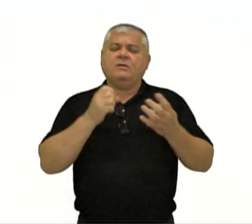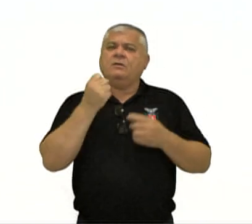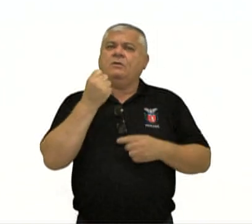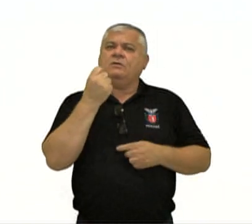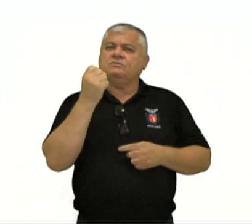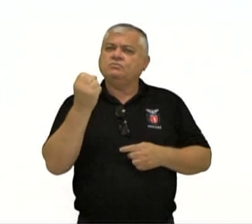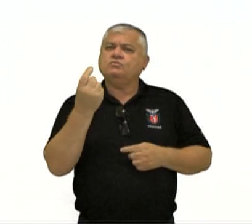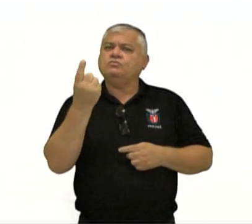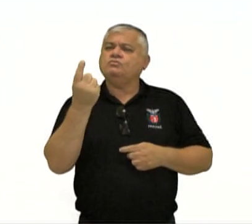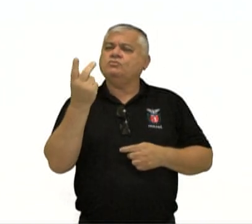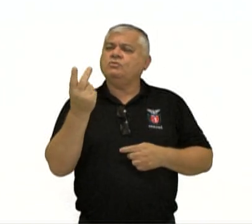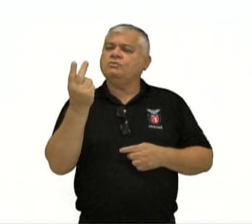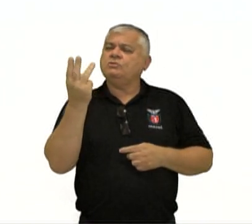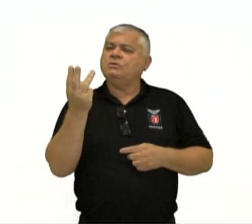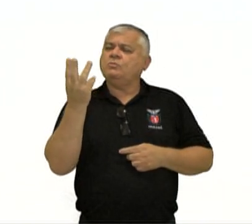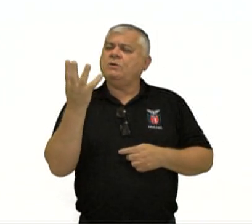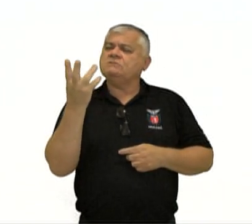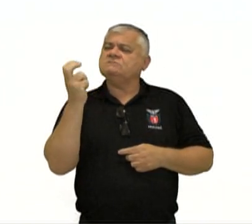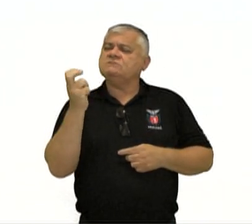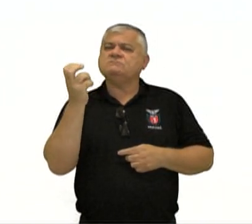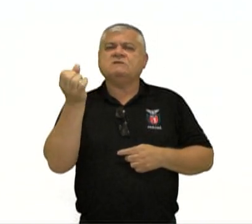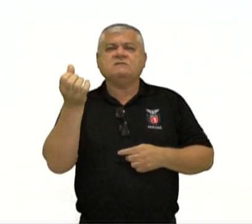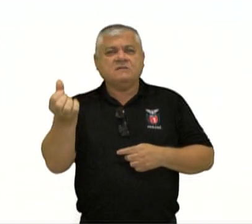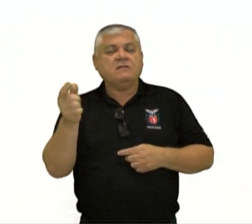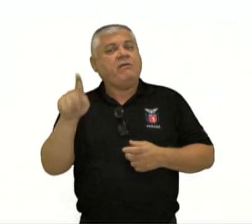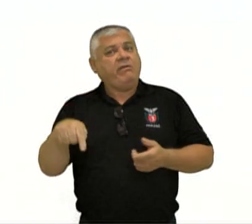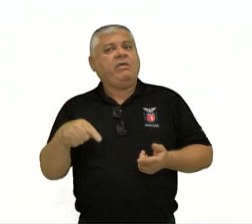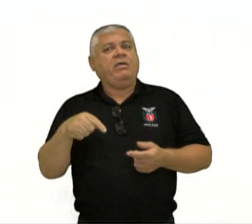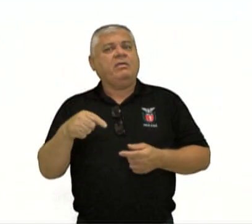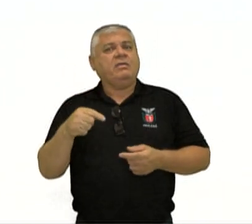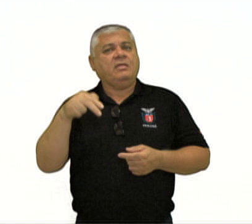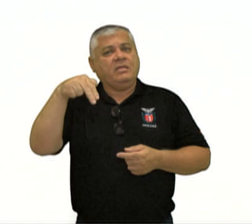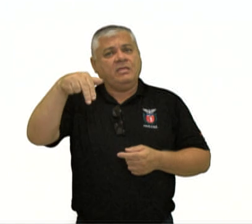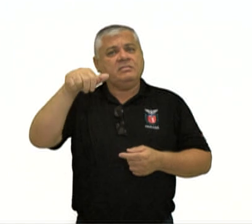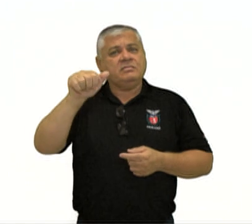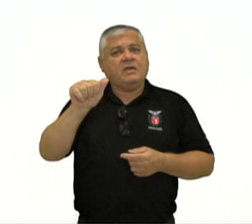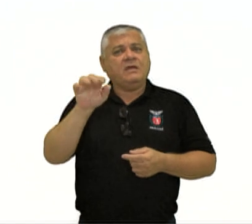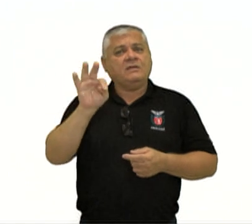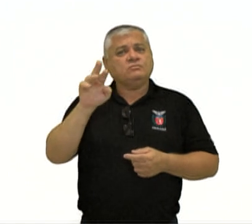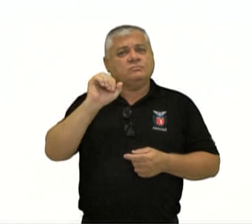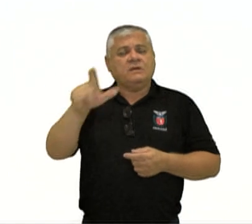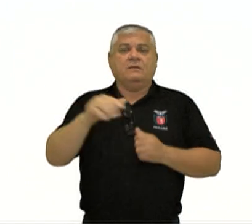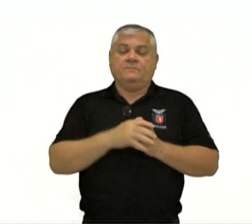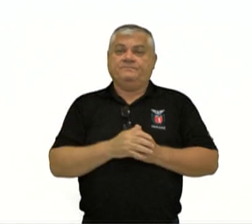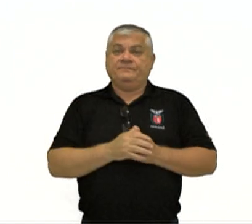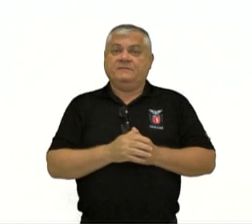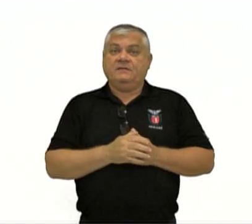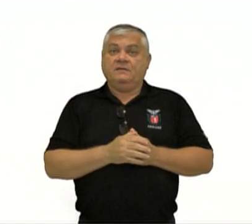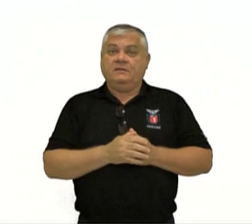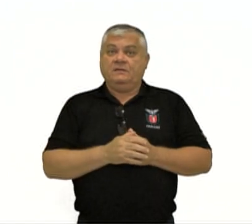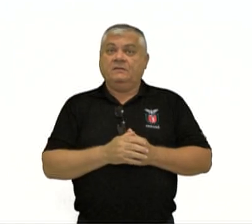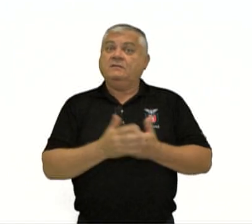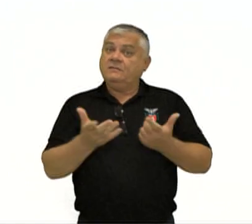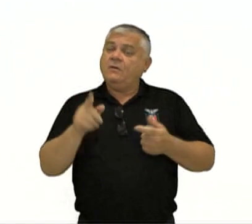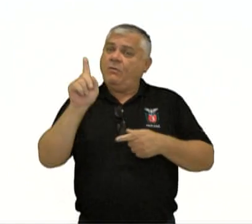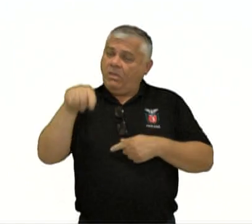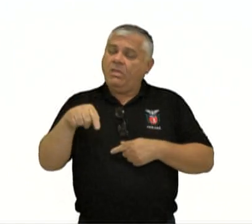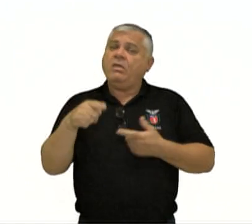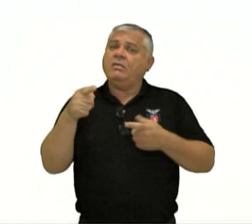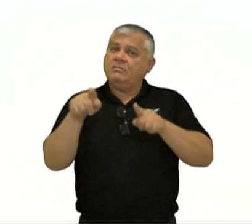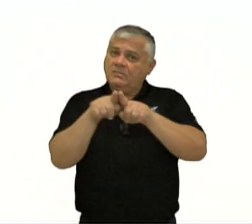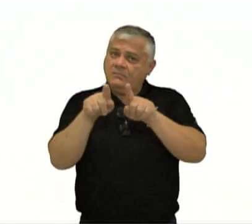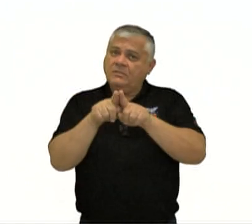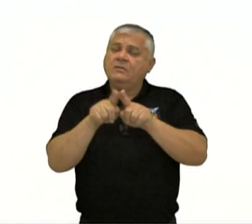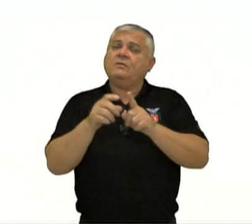0, 1, 2, 3, 4, 5. E quando a gente fala de número inteiro positivo, é um número natural. São os números usados